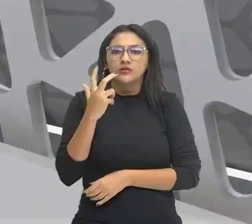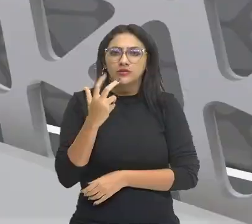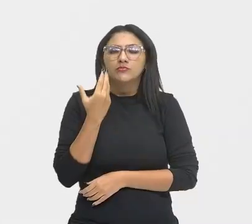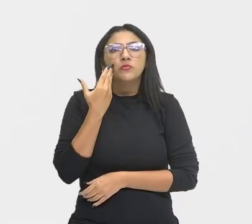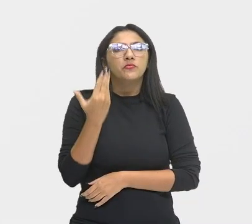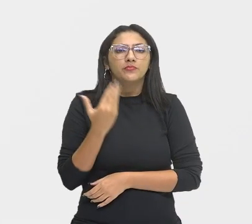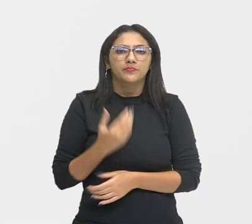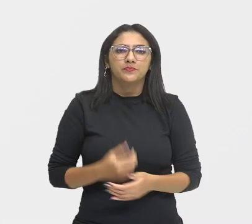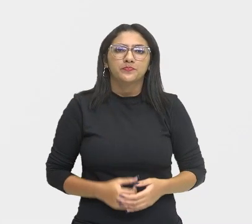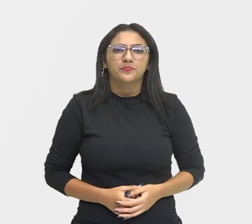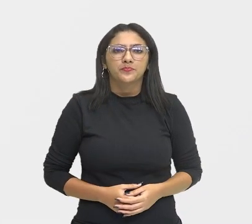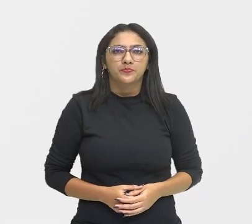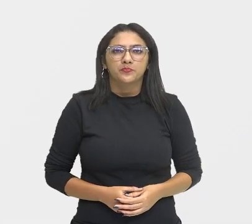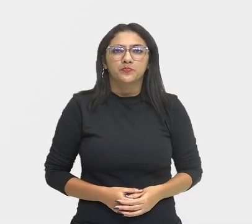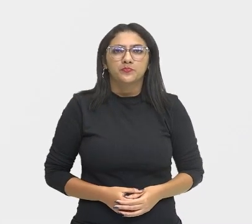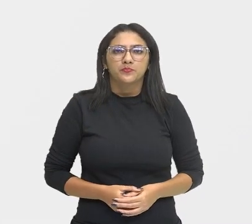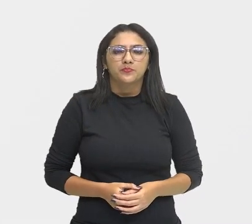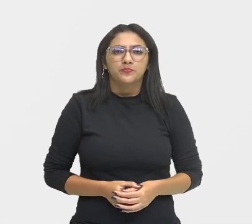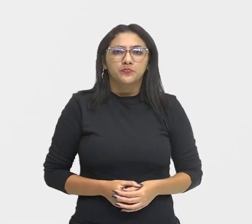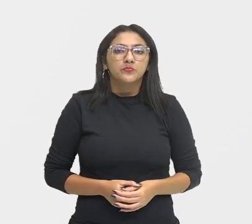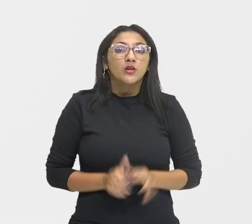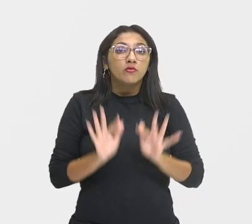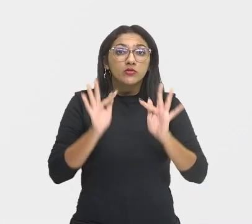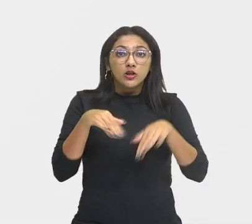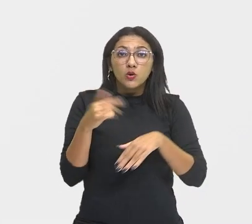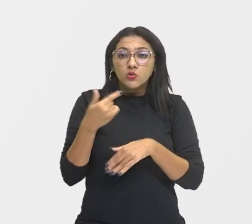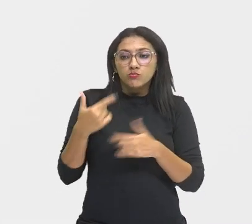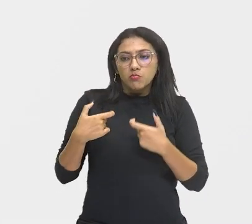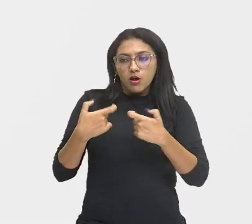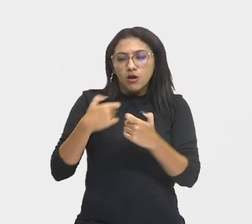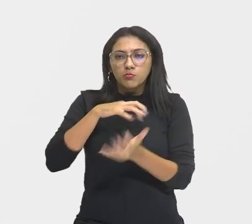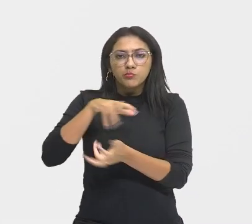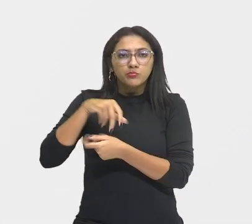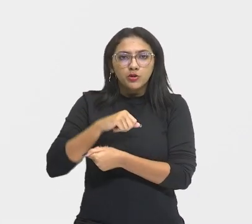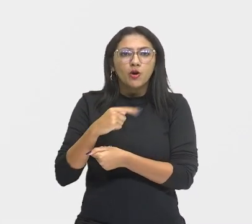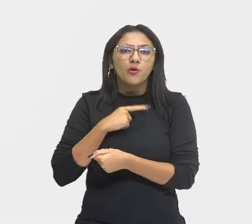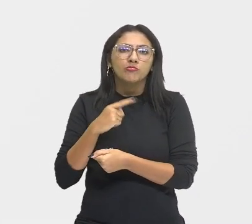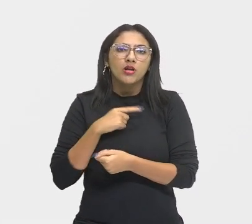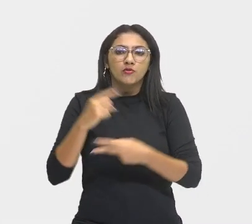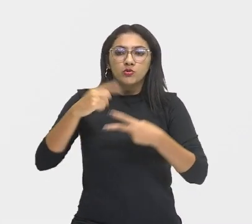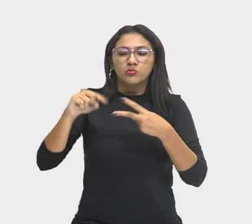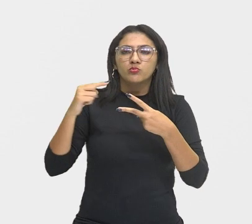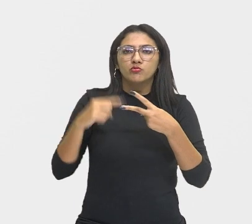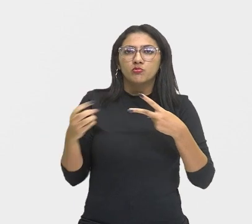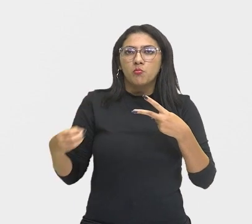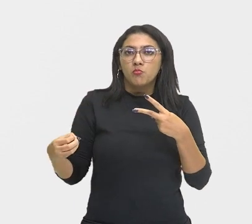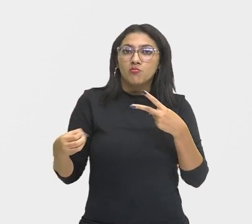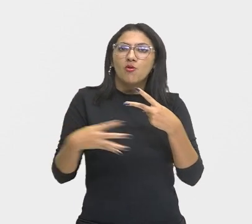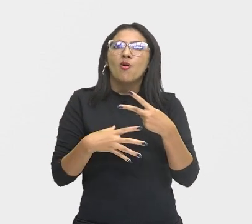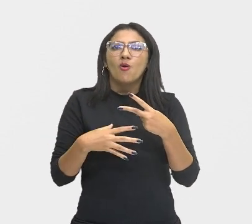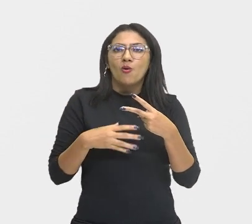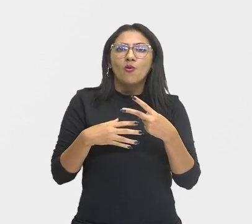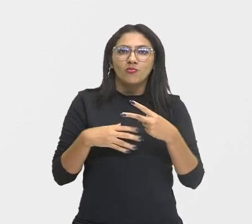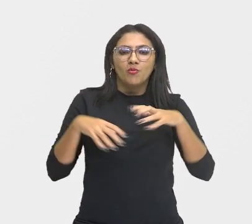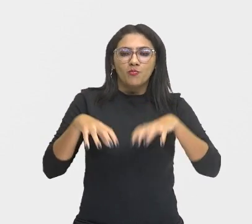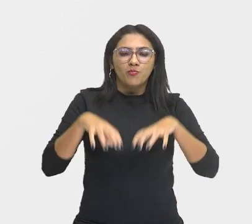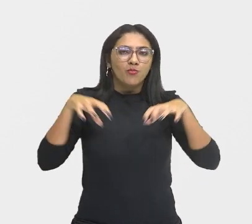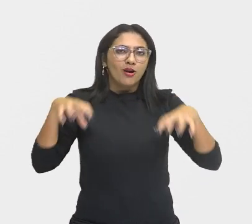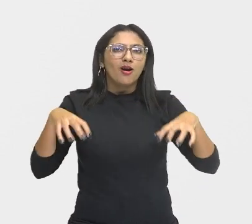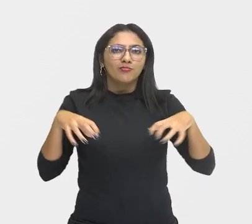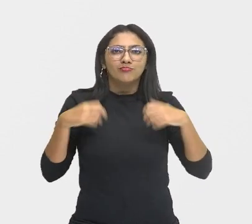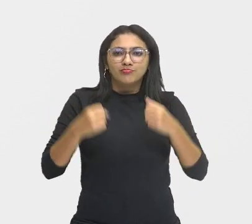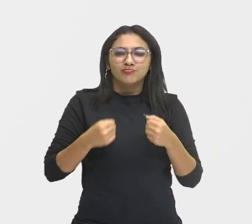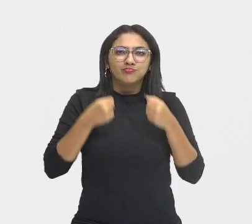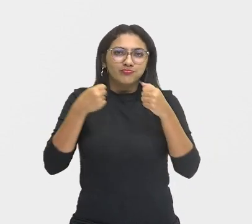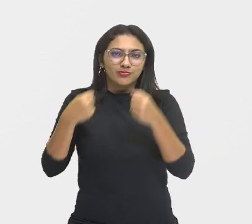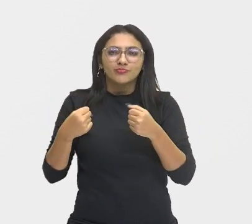comigo os detalhes. Olha só, com o fim da Segunda Guerra Mundial, surgiram duas novas potências. Por enquanto, a gente vai